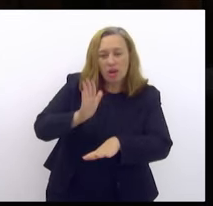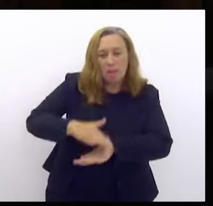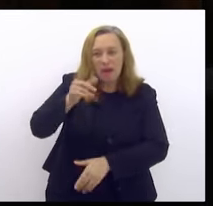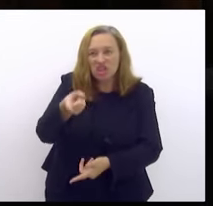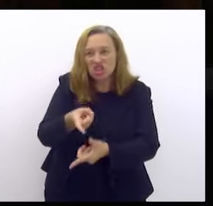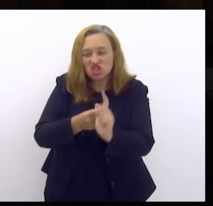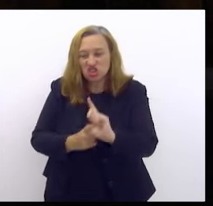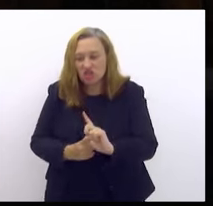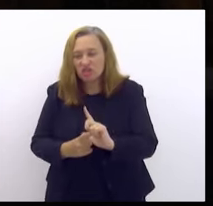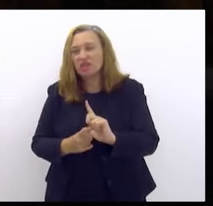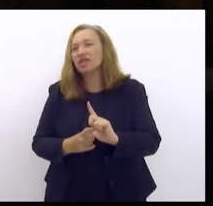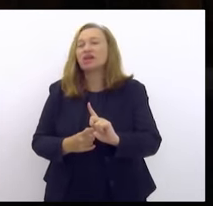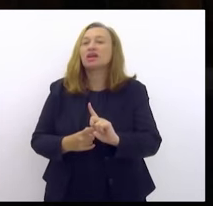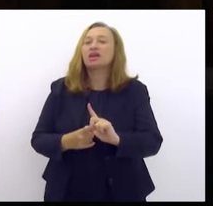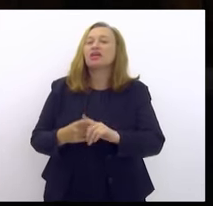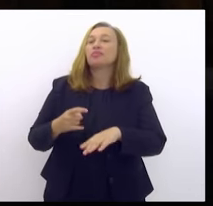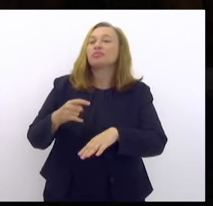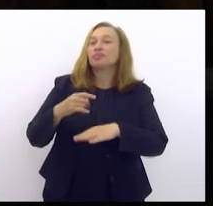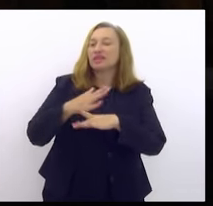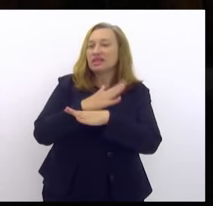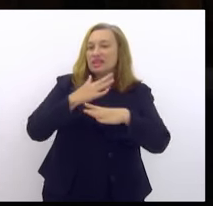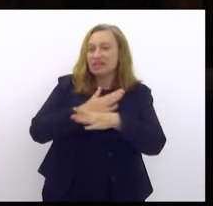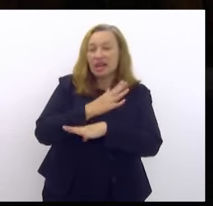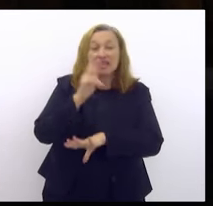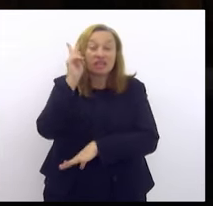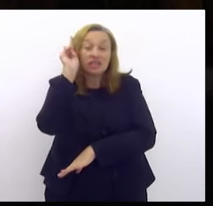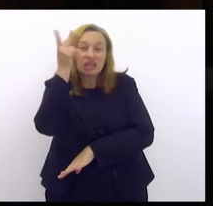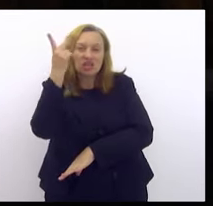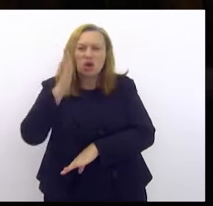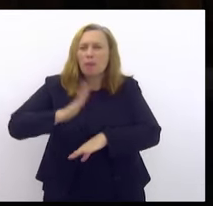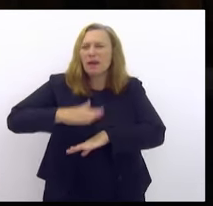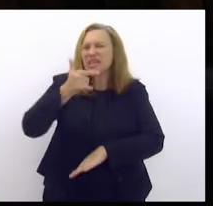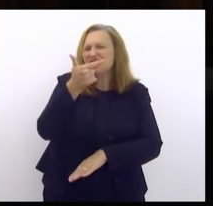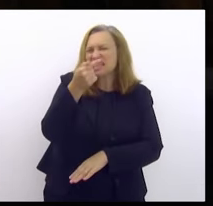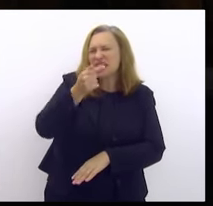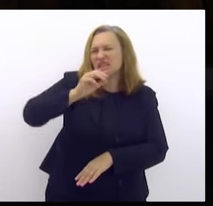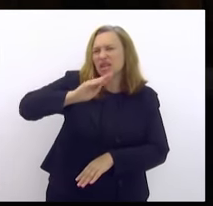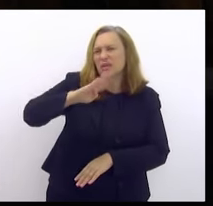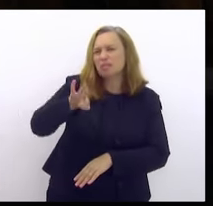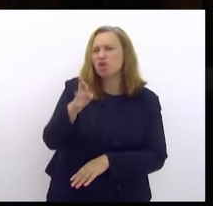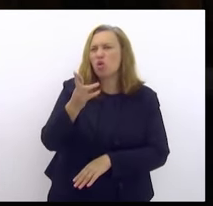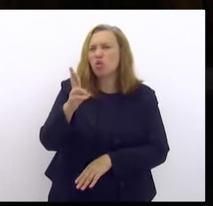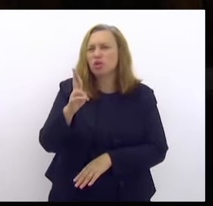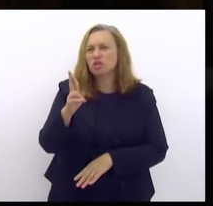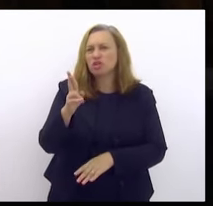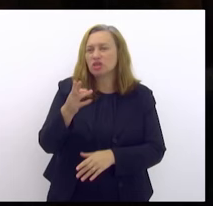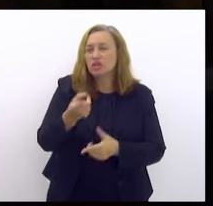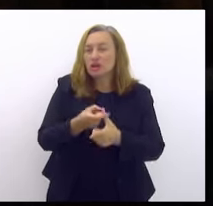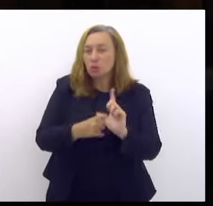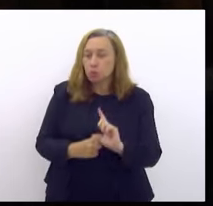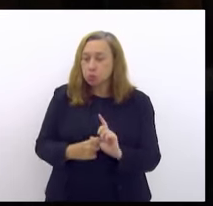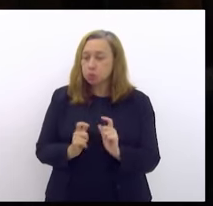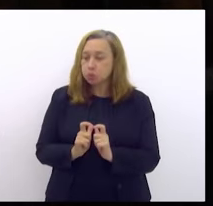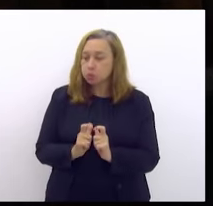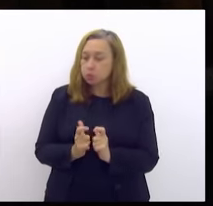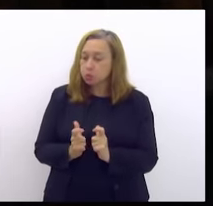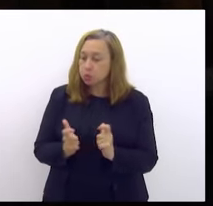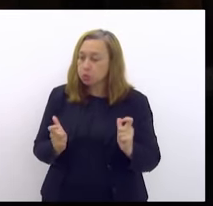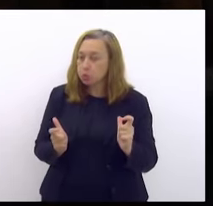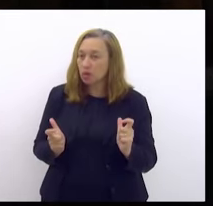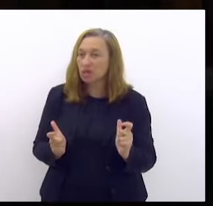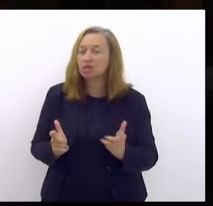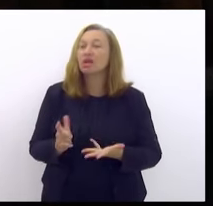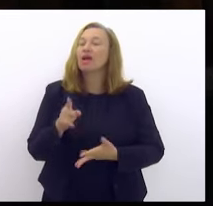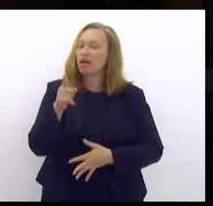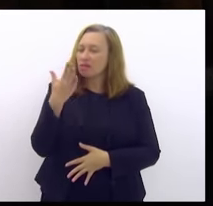na cidade, a cidade na história, mais de 7 bilhões de endividamento, vai deixar uma herança maldita.